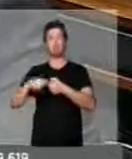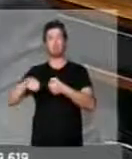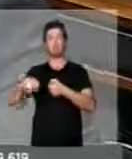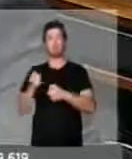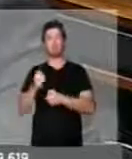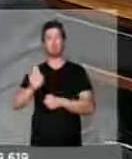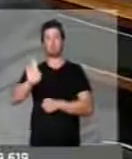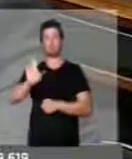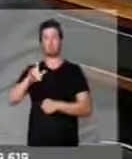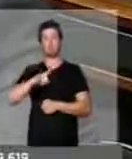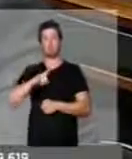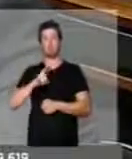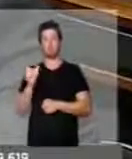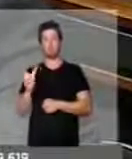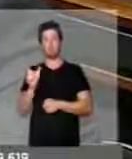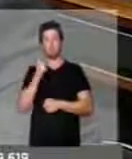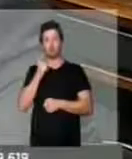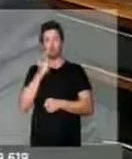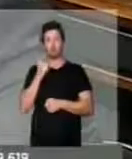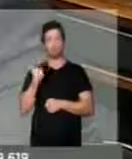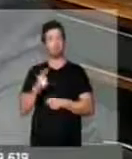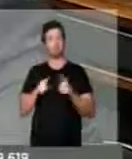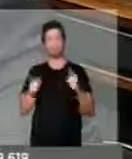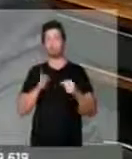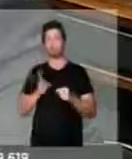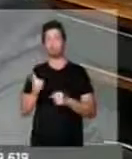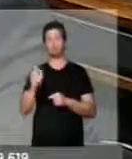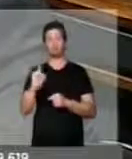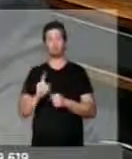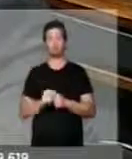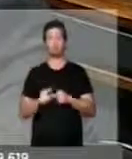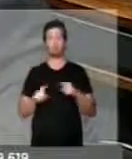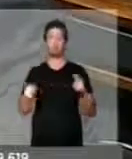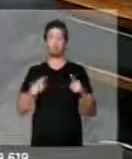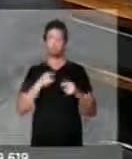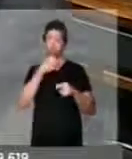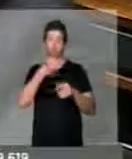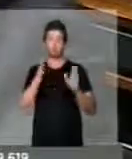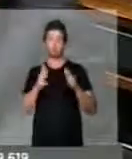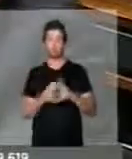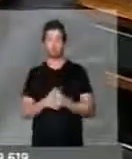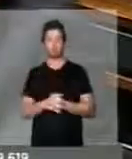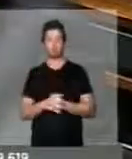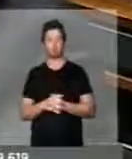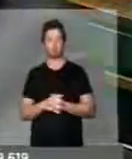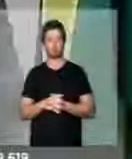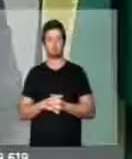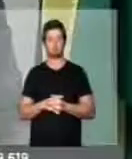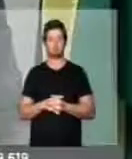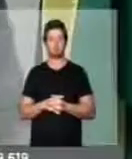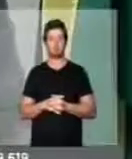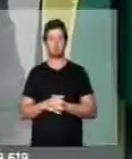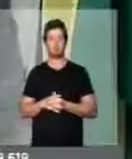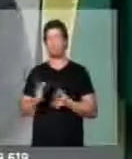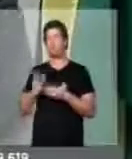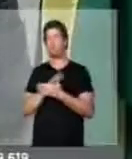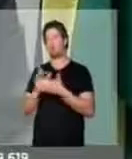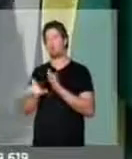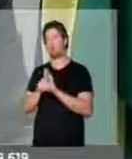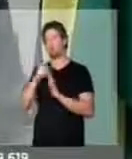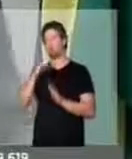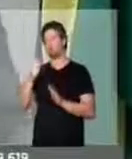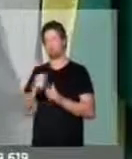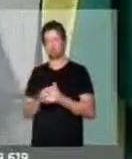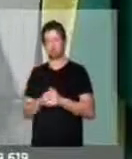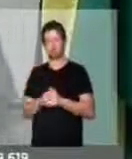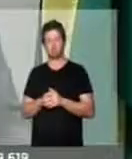fosse habilitado. Infelizmente não prosperou, ministro, mas fica a sugestão. Tem leis que não colam, deputado Mandetta. Mas... Não, essa